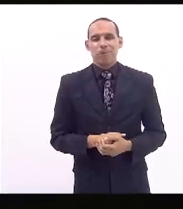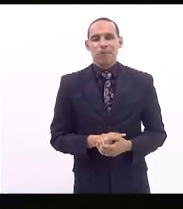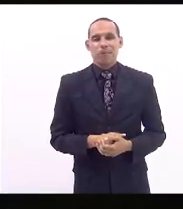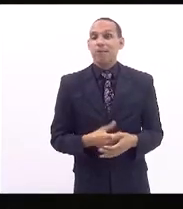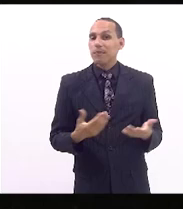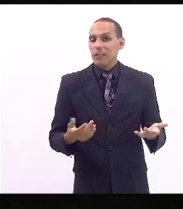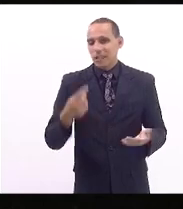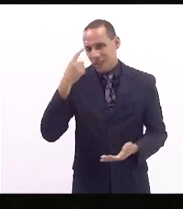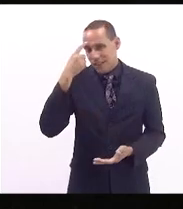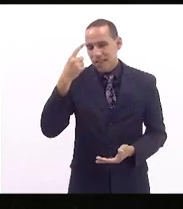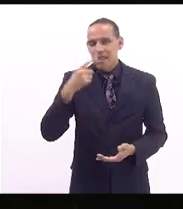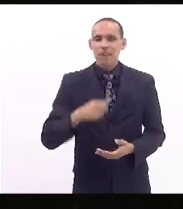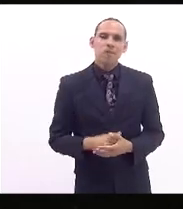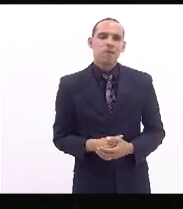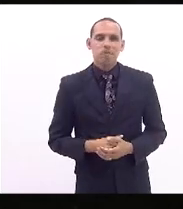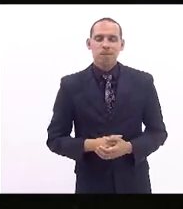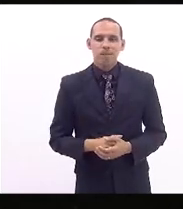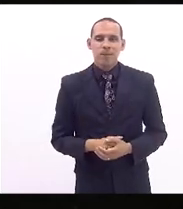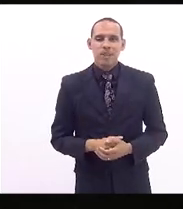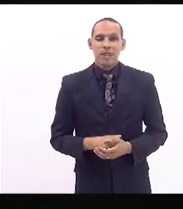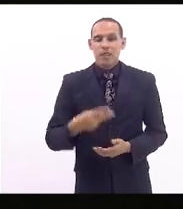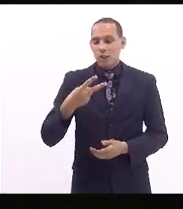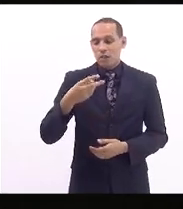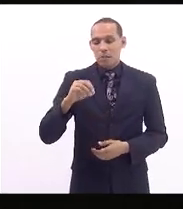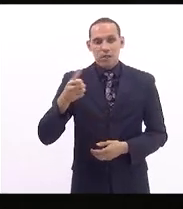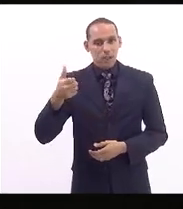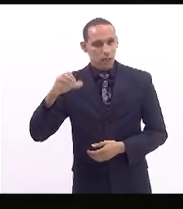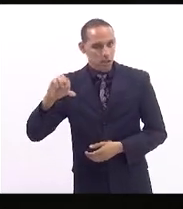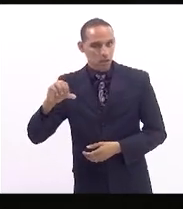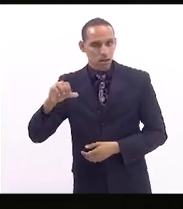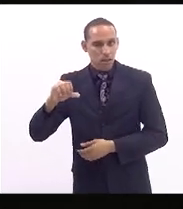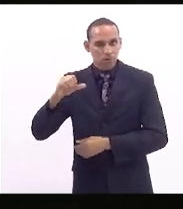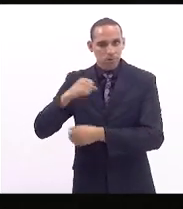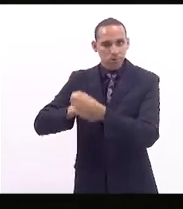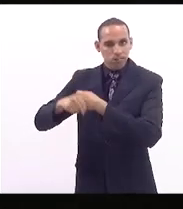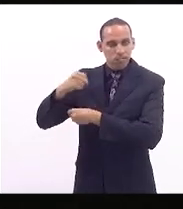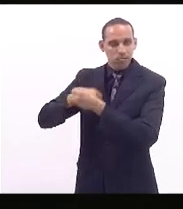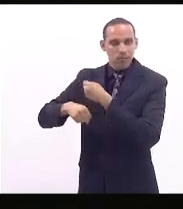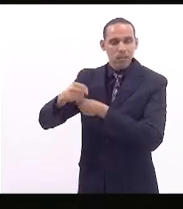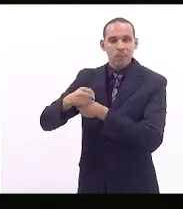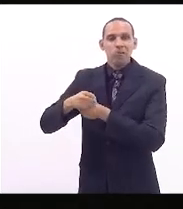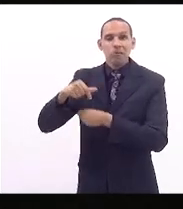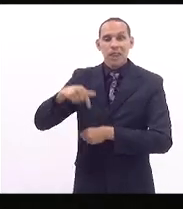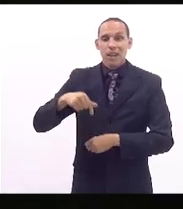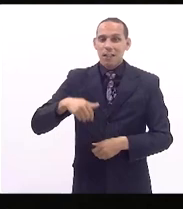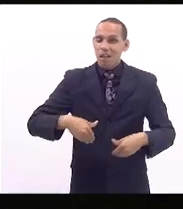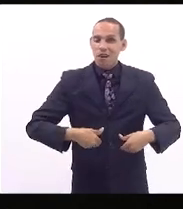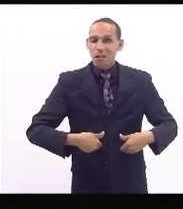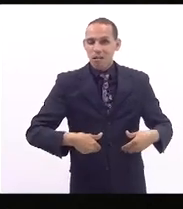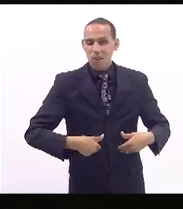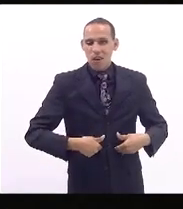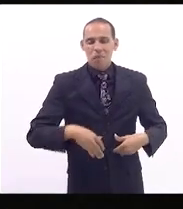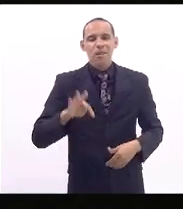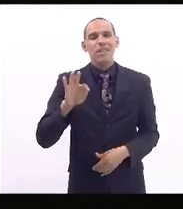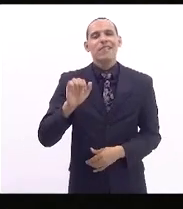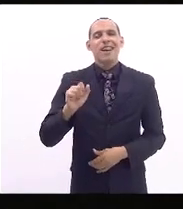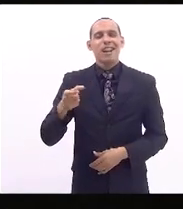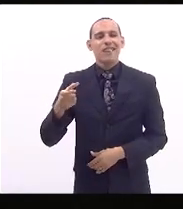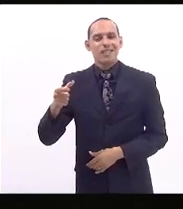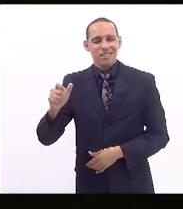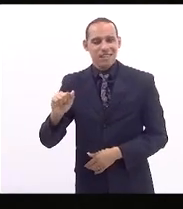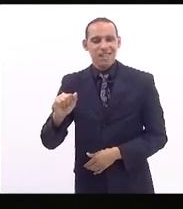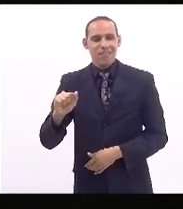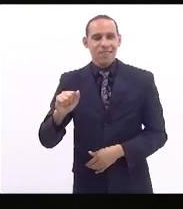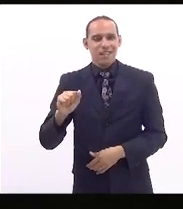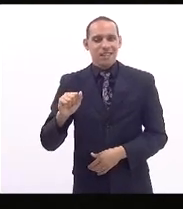nós temos uma ideia em 2019 a nossa taxa de insegurança alimentar no Brasil né aquela taxa